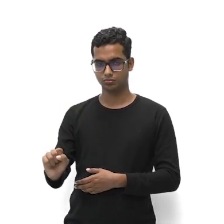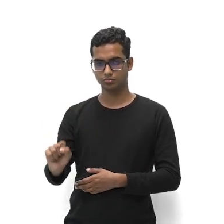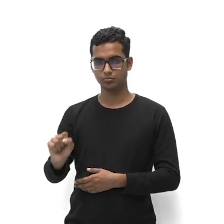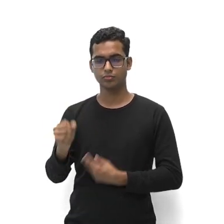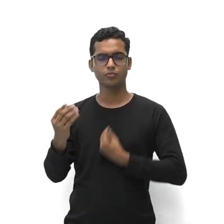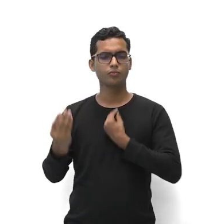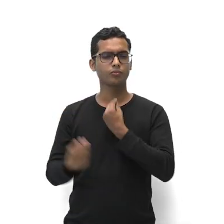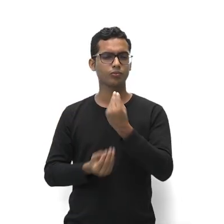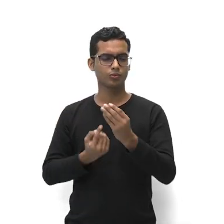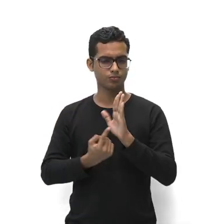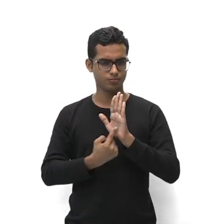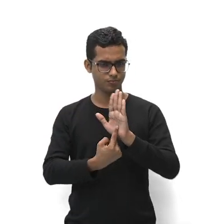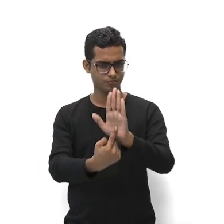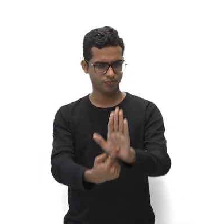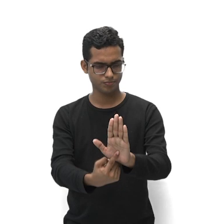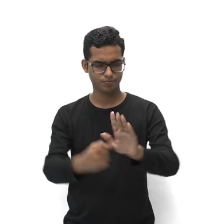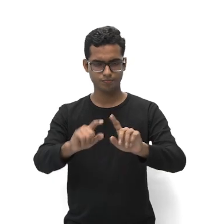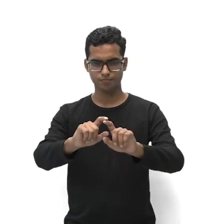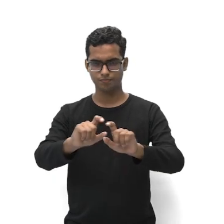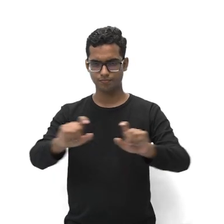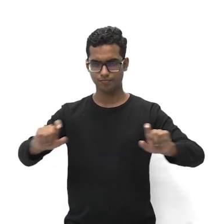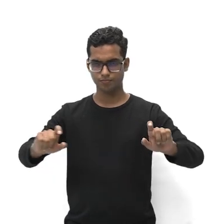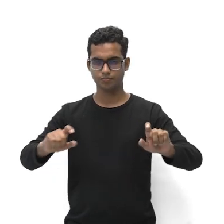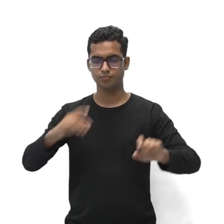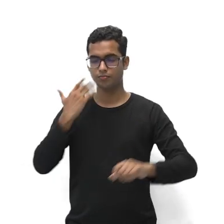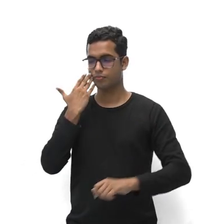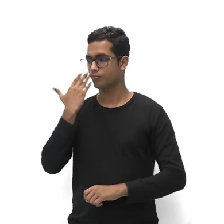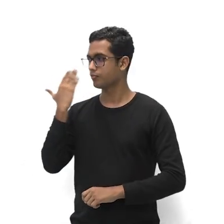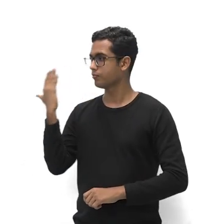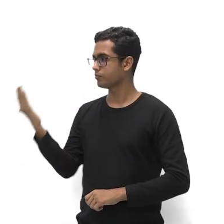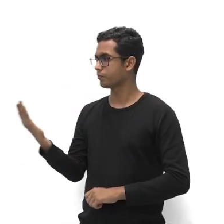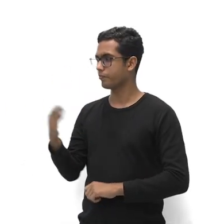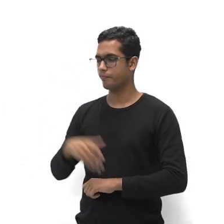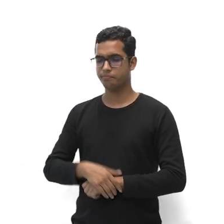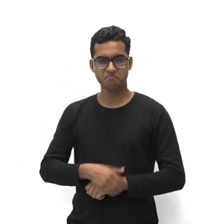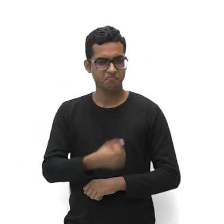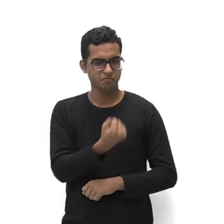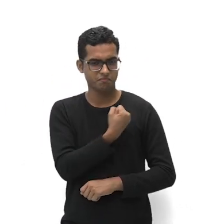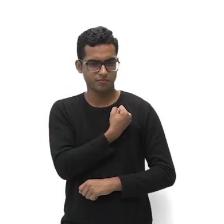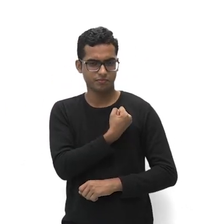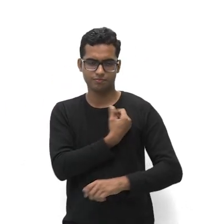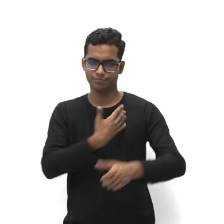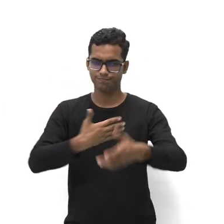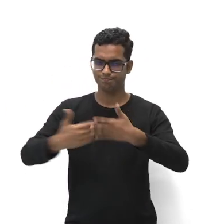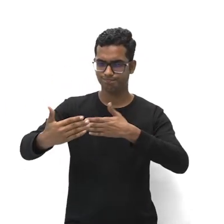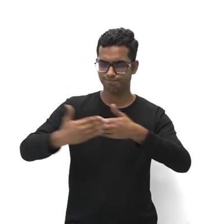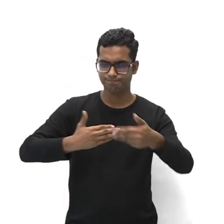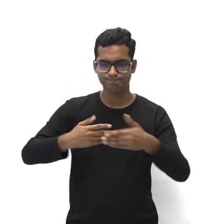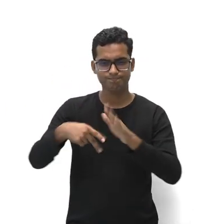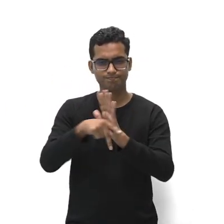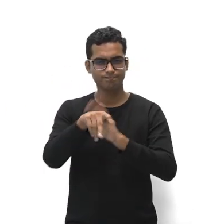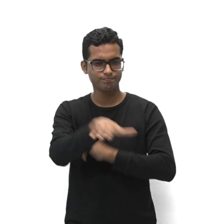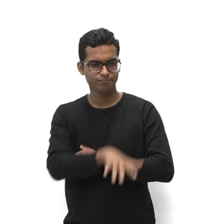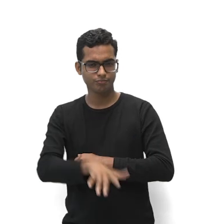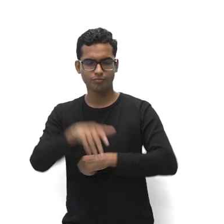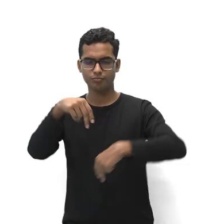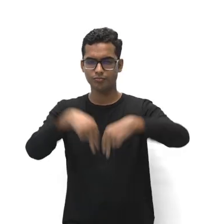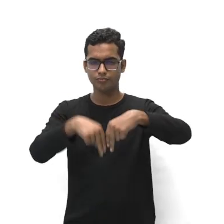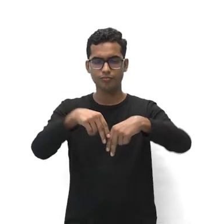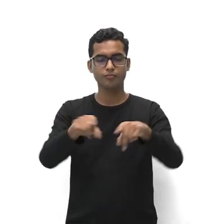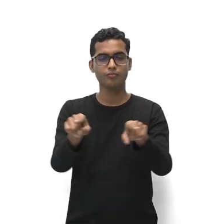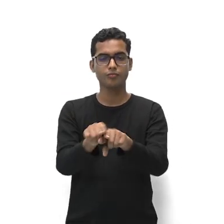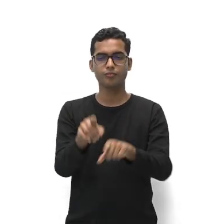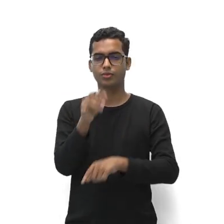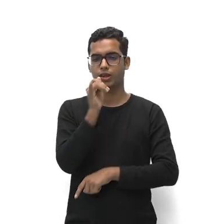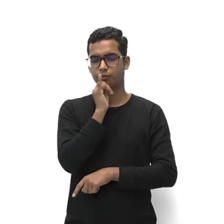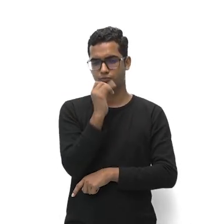da seguinte forma. Nós tínhamos aqui um número natural qualquer, 2, vamos supor, elevado à